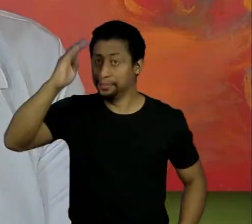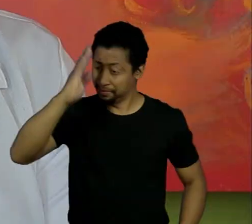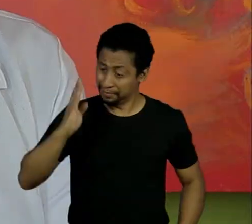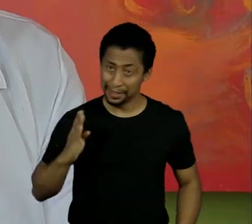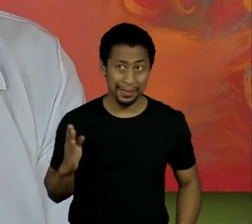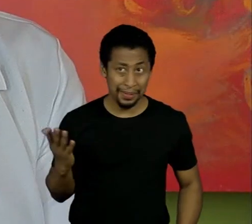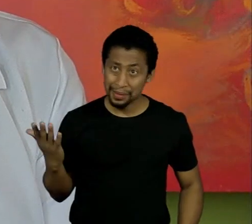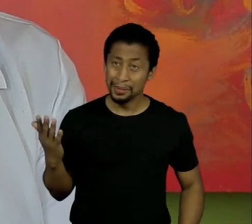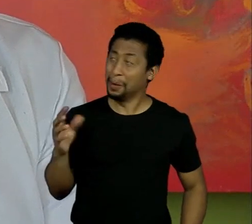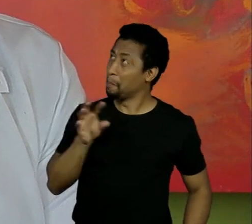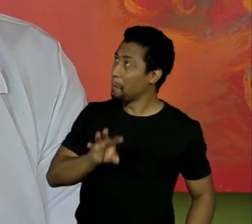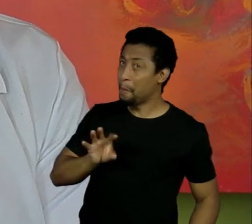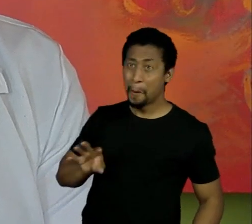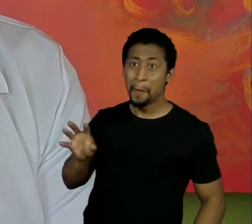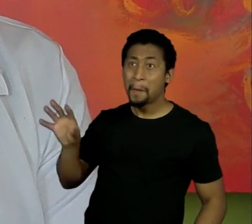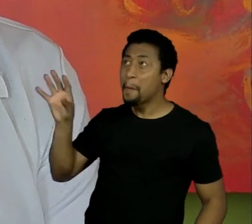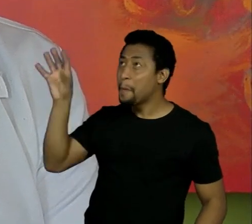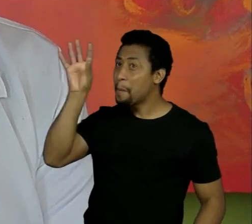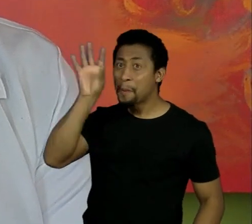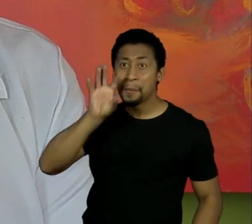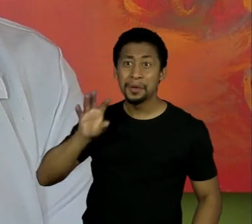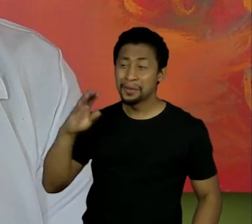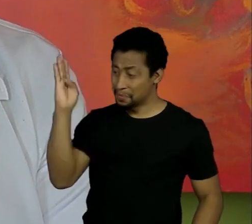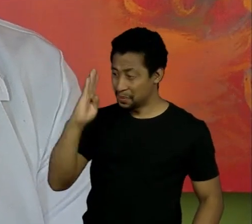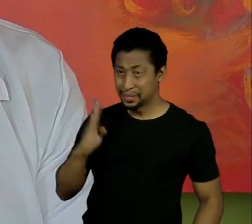né, ele precisa mais do verde,